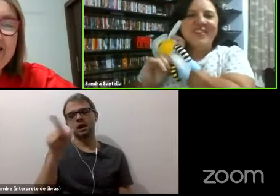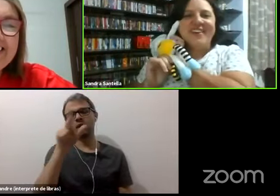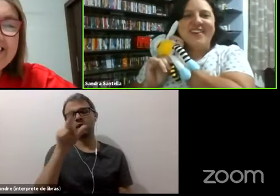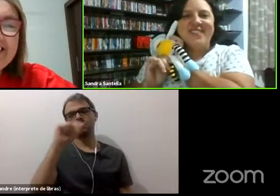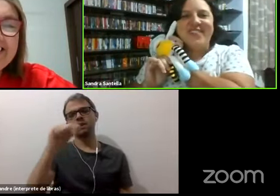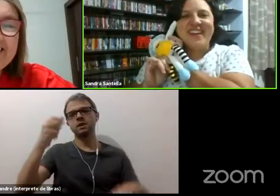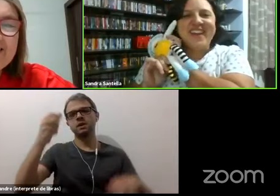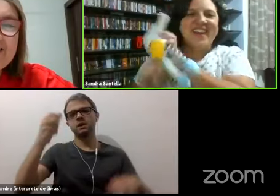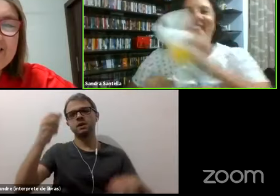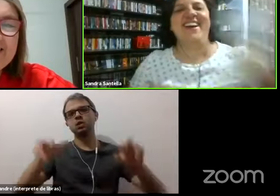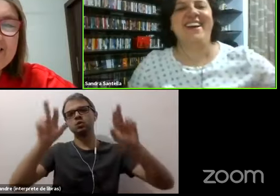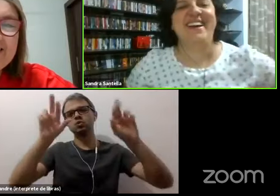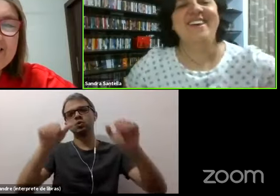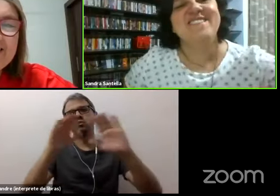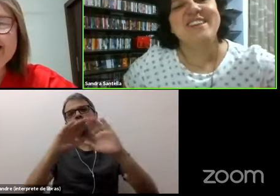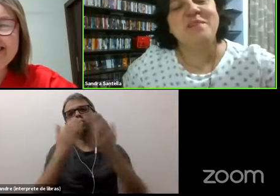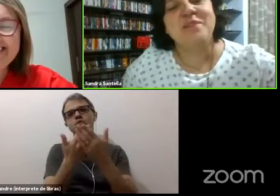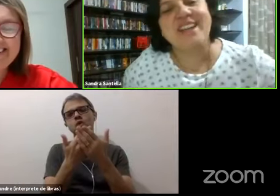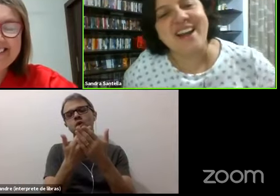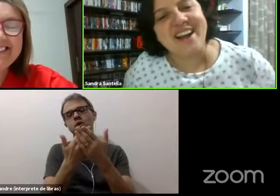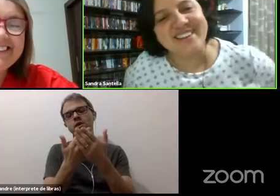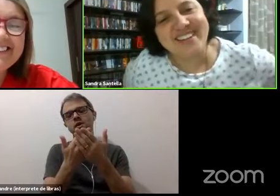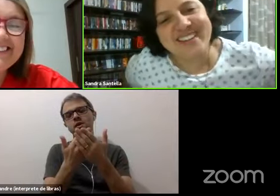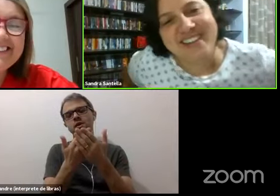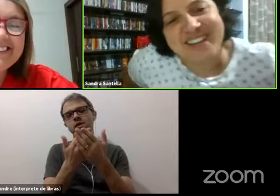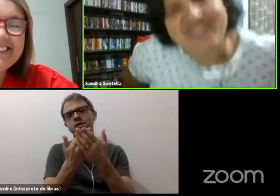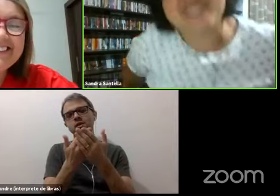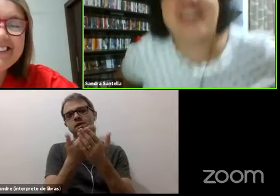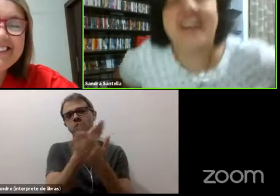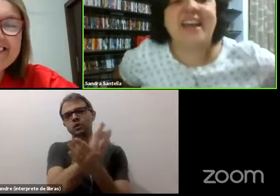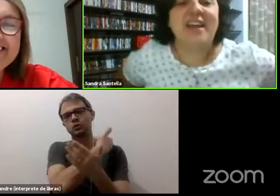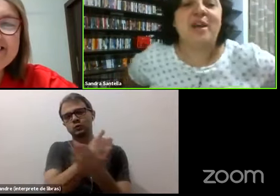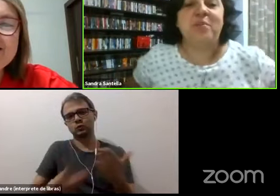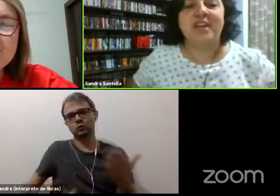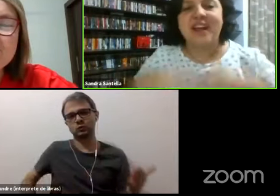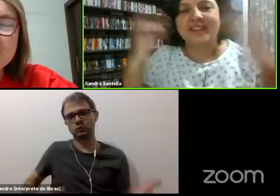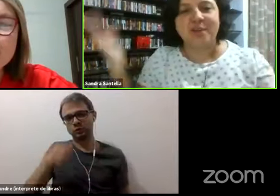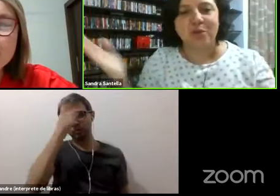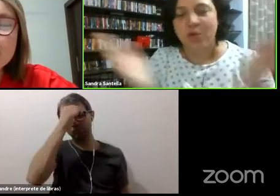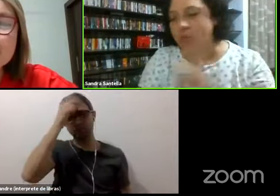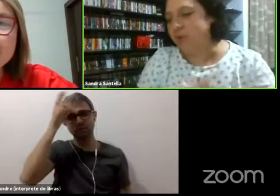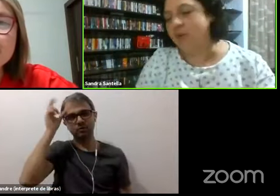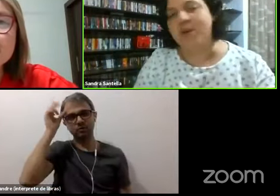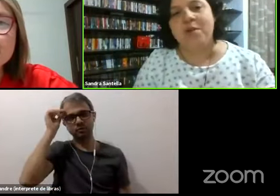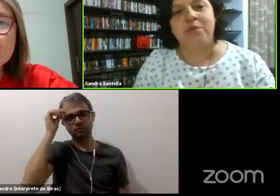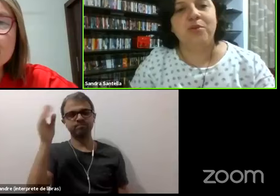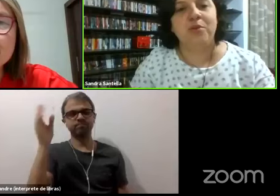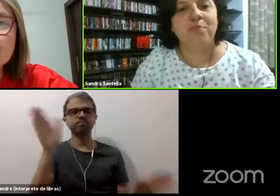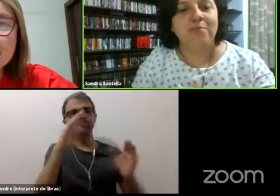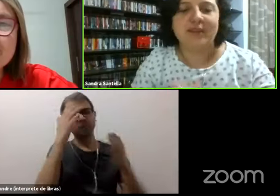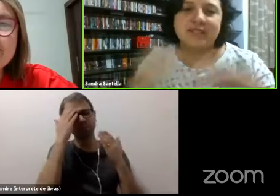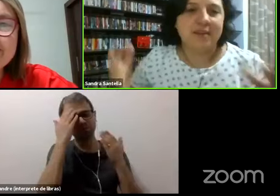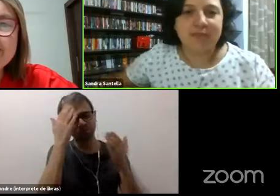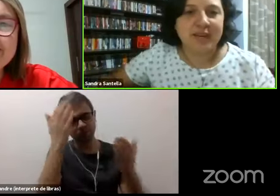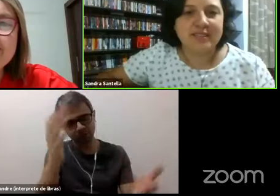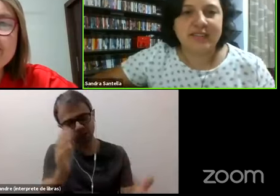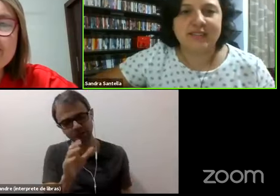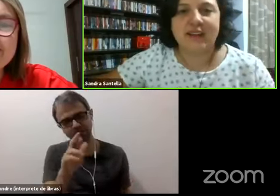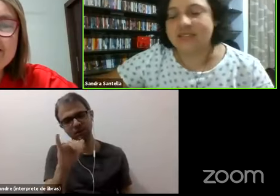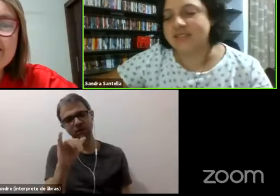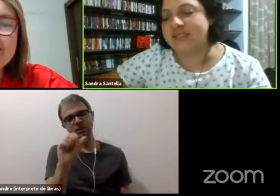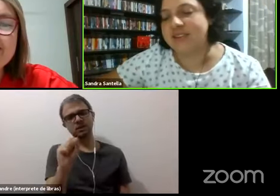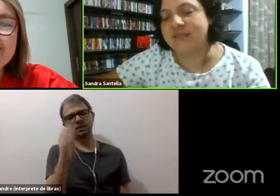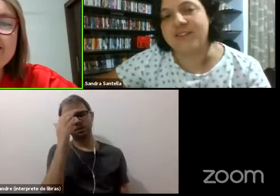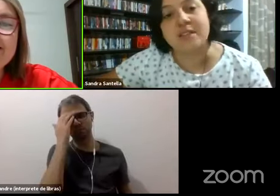Vai lá. Peguei. Obrigada, Cris. Obrigada, grupo. Muito, assim,